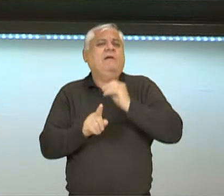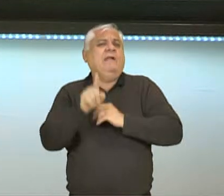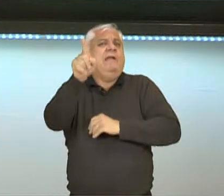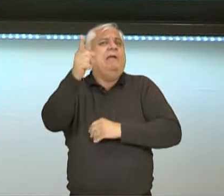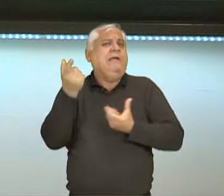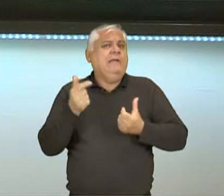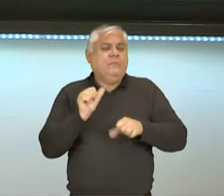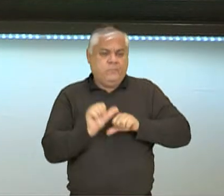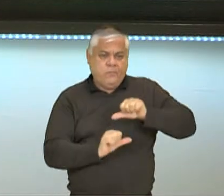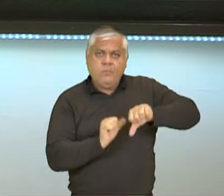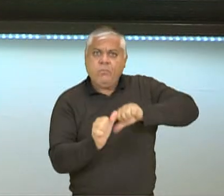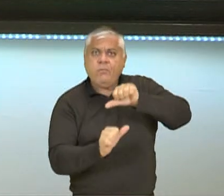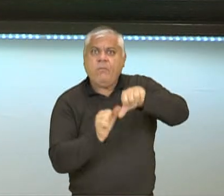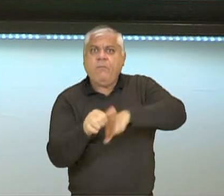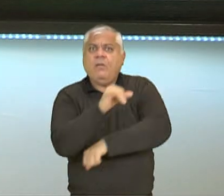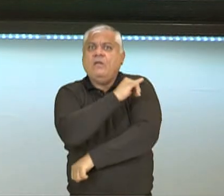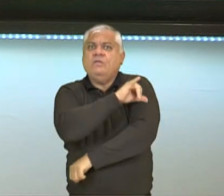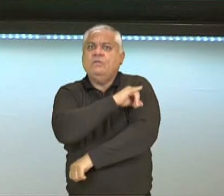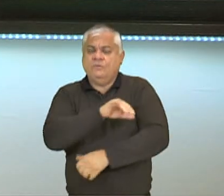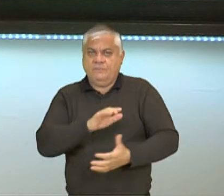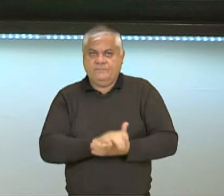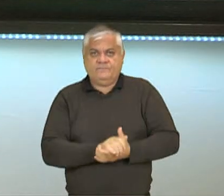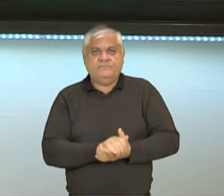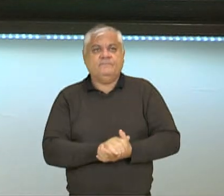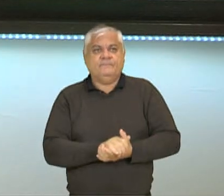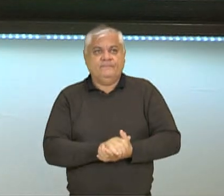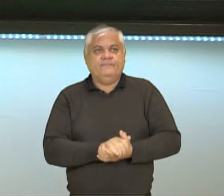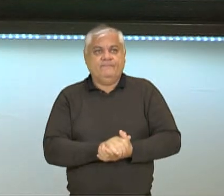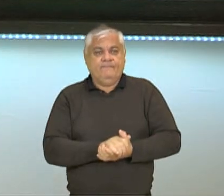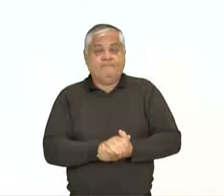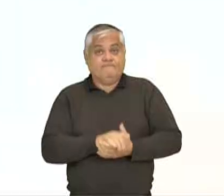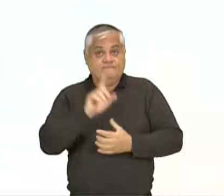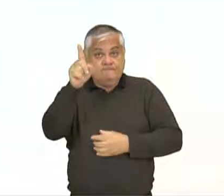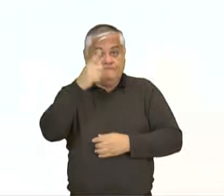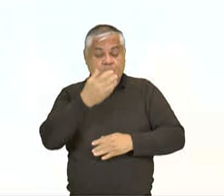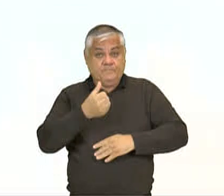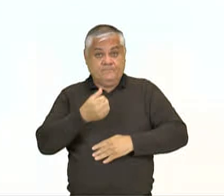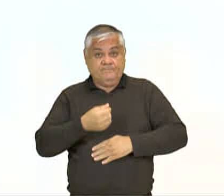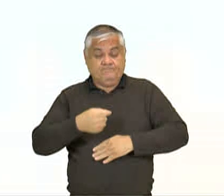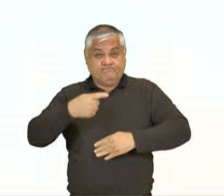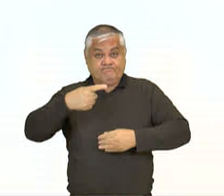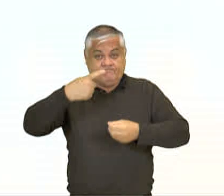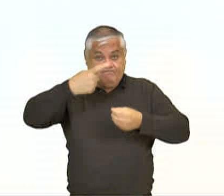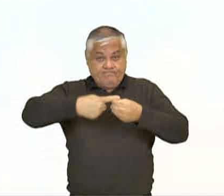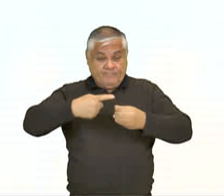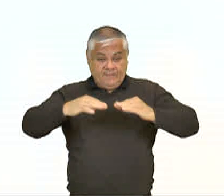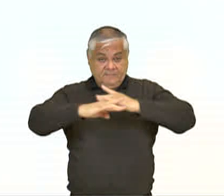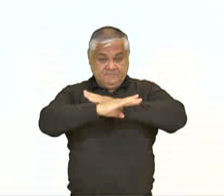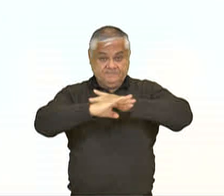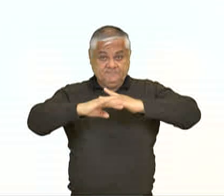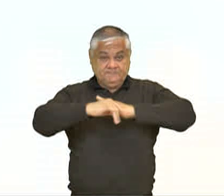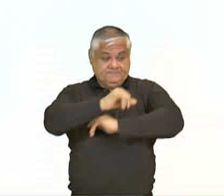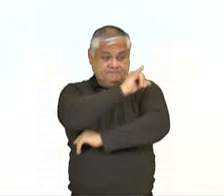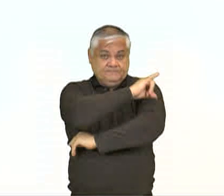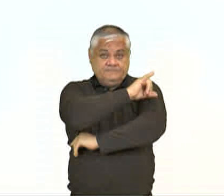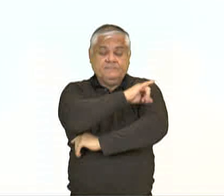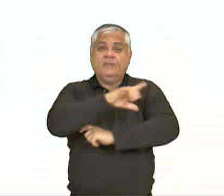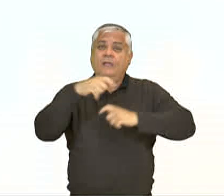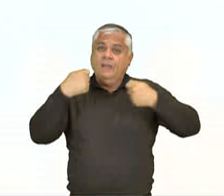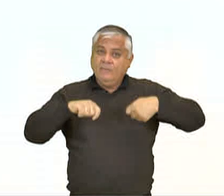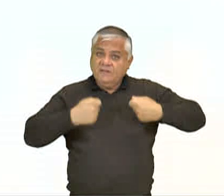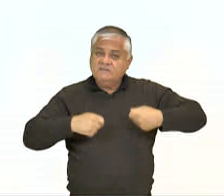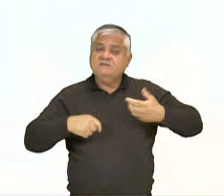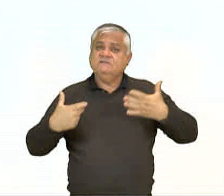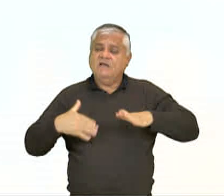aconteceu toda essa transformação? Olha só, na cidade do Rio de Janeiro existia a necessidade de abrigar milhares